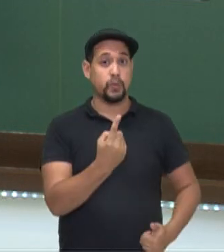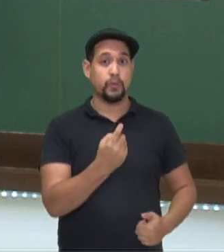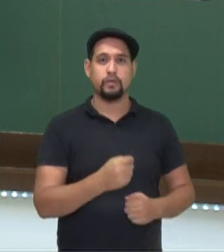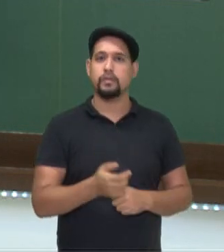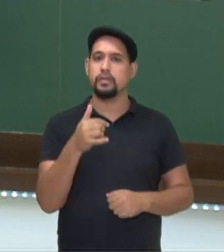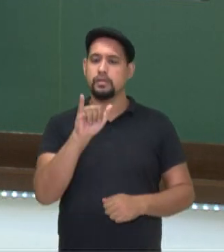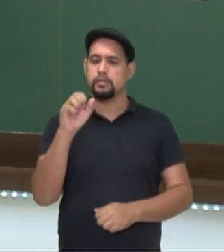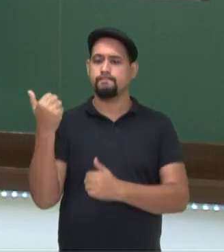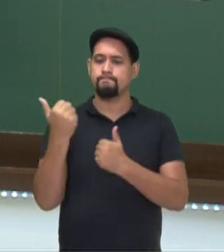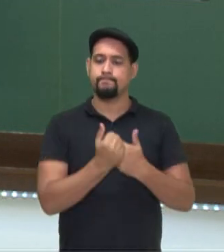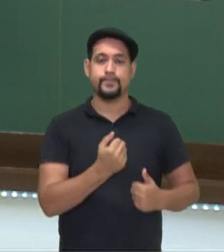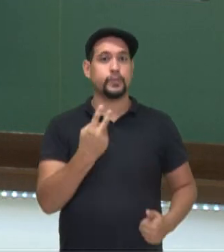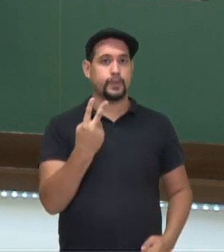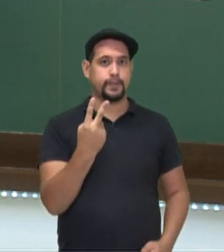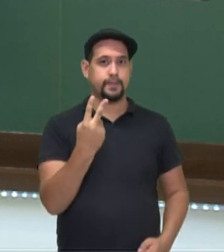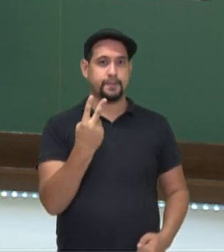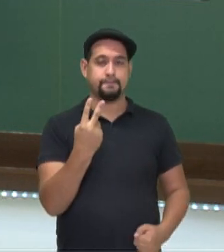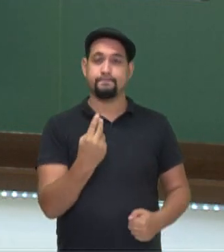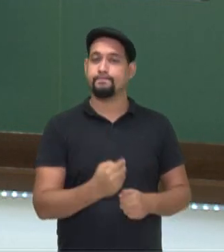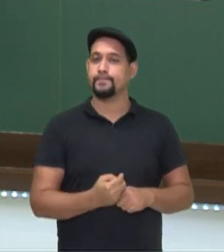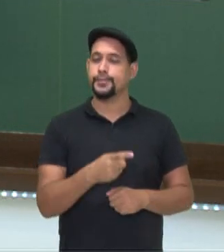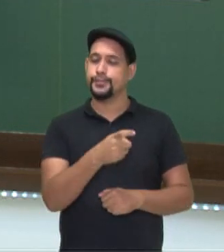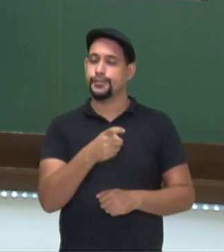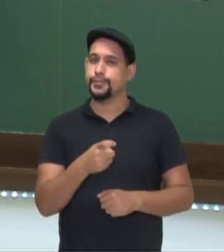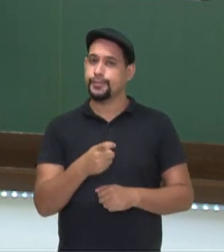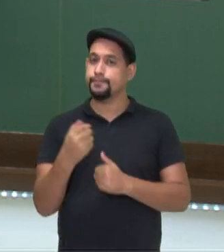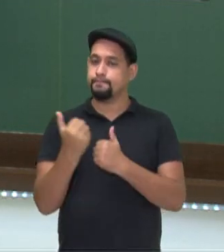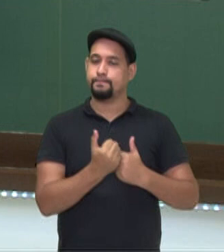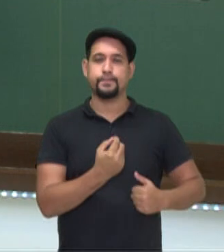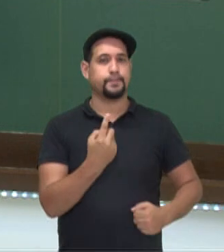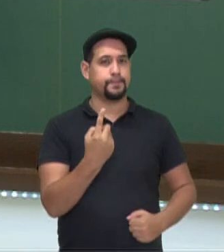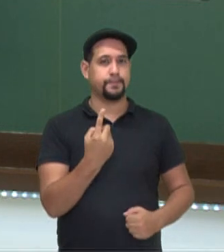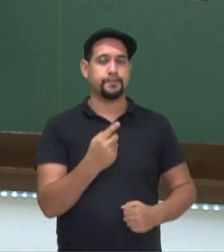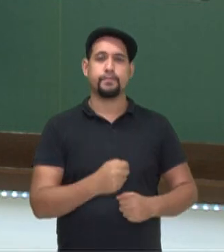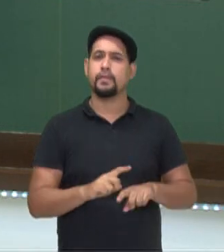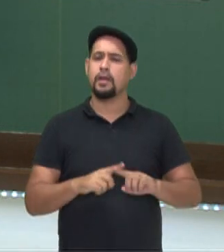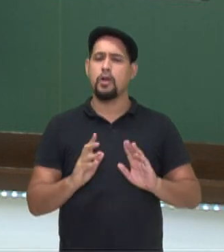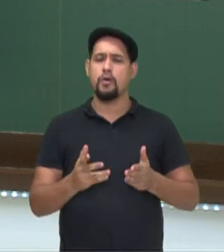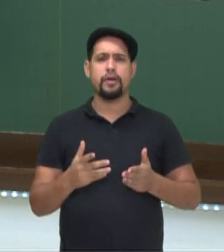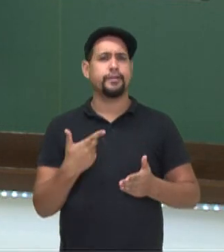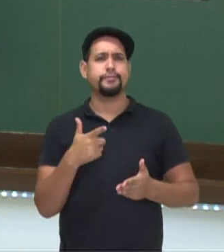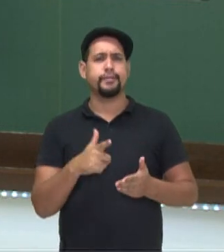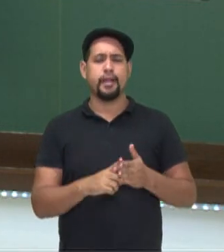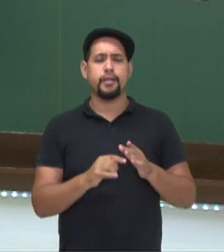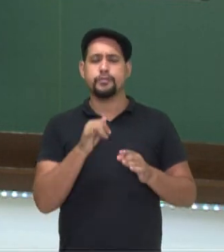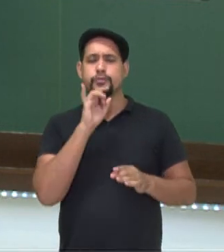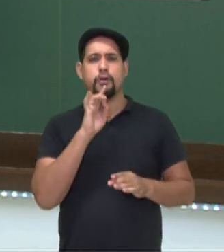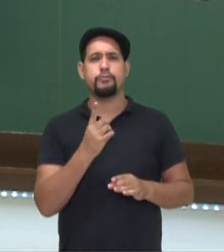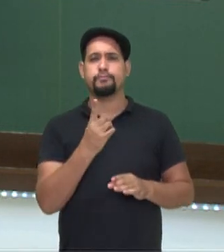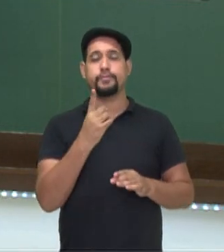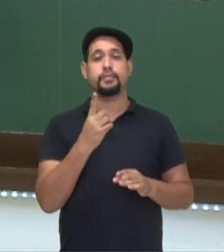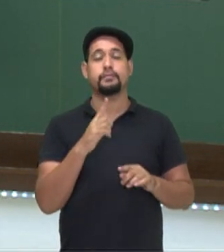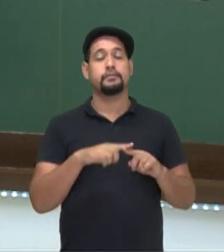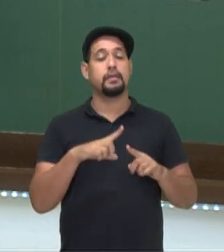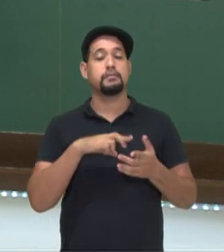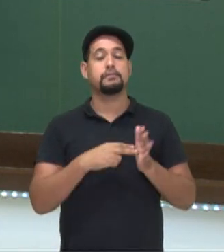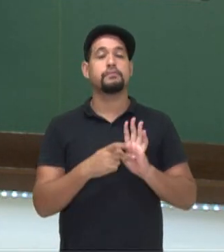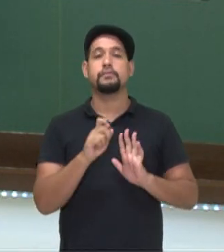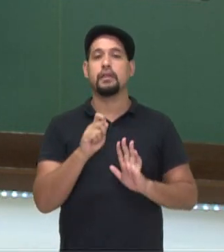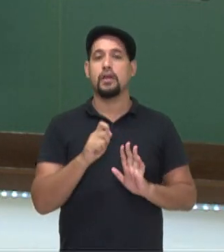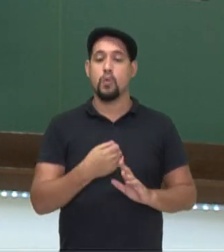eu coloquei 2. E no lugar do x eu coloquei 1. Agora eu não tenho mais uma expressão algébrica, eu tenho uma